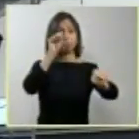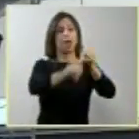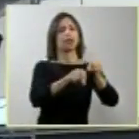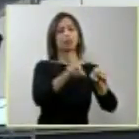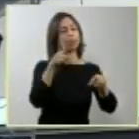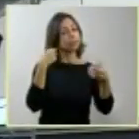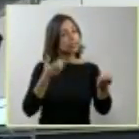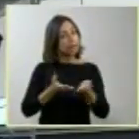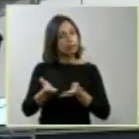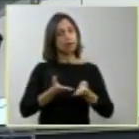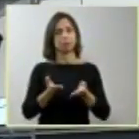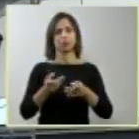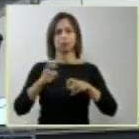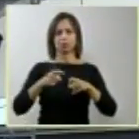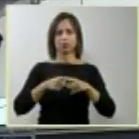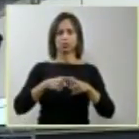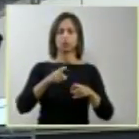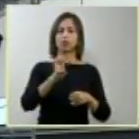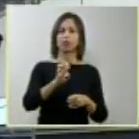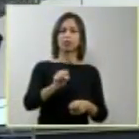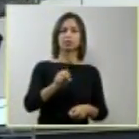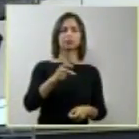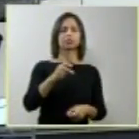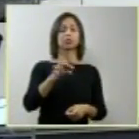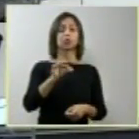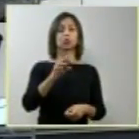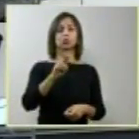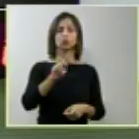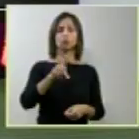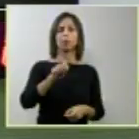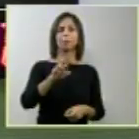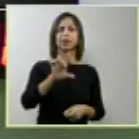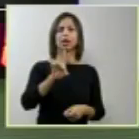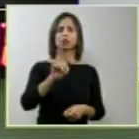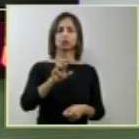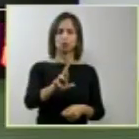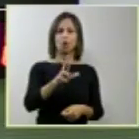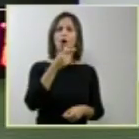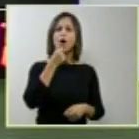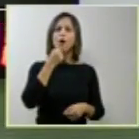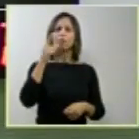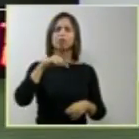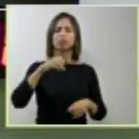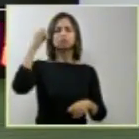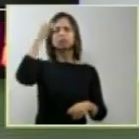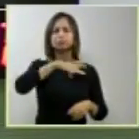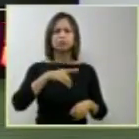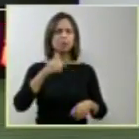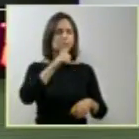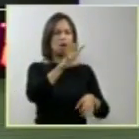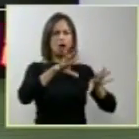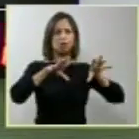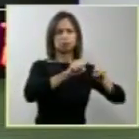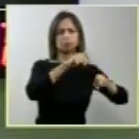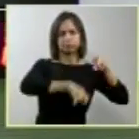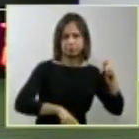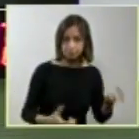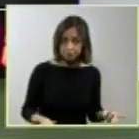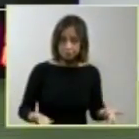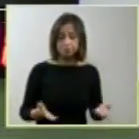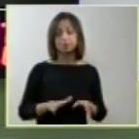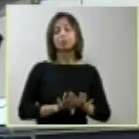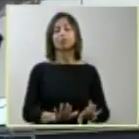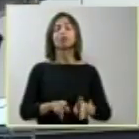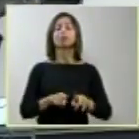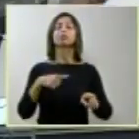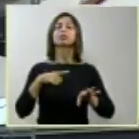tratado. O estuprador. Agora, olha que situação nós temos hoje, senhor presidente. A mulher é cometida em estupro, que é um crime que